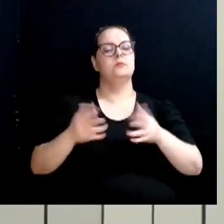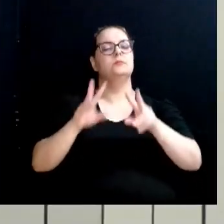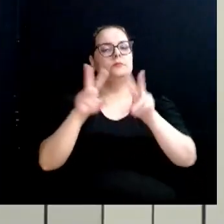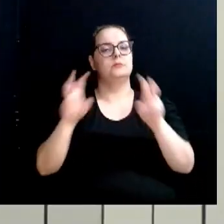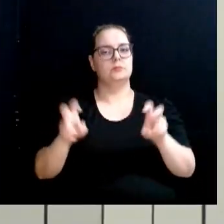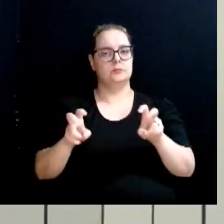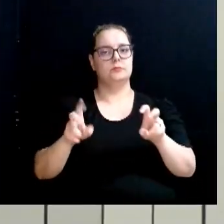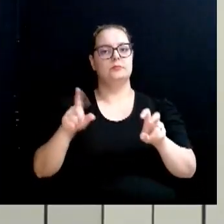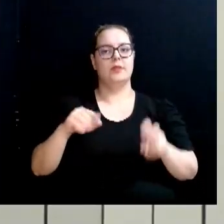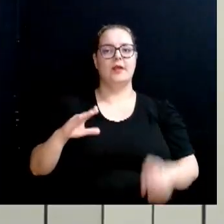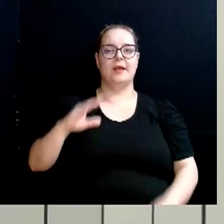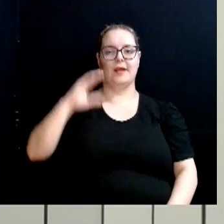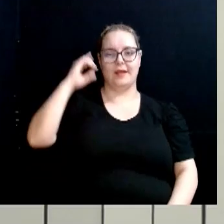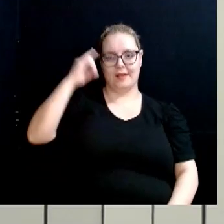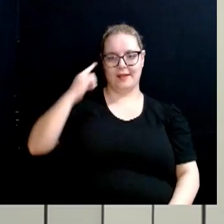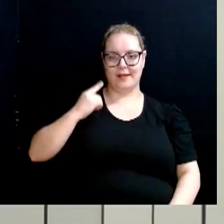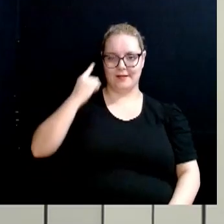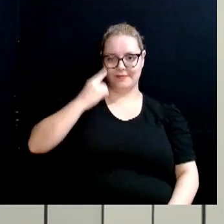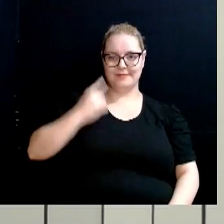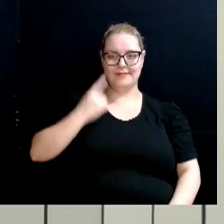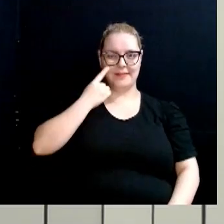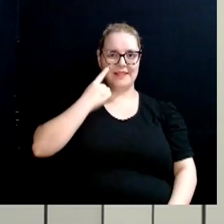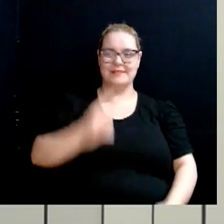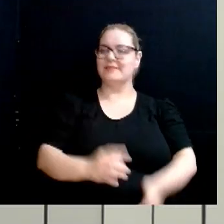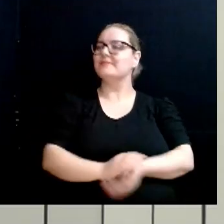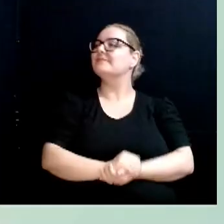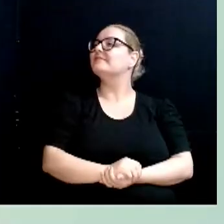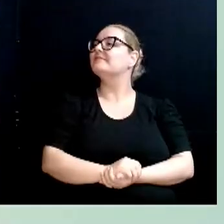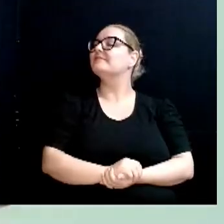Camila Borges. Acompanhe.